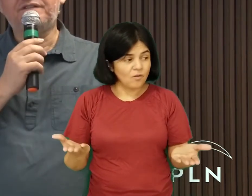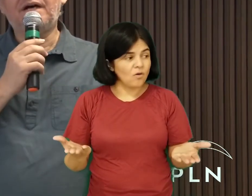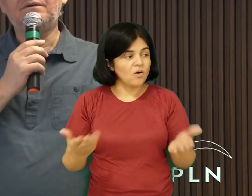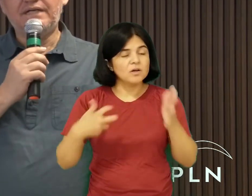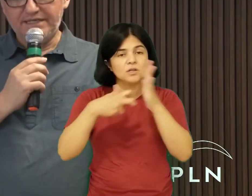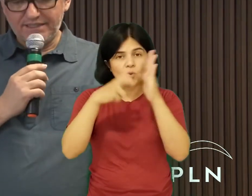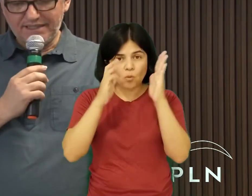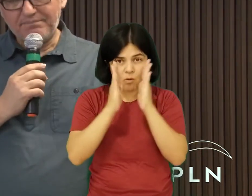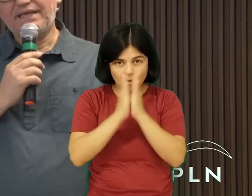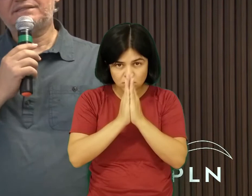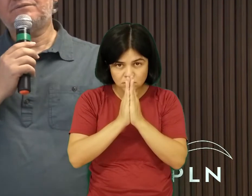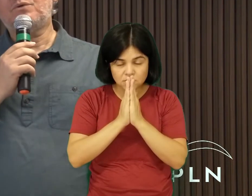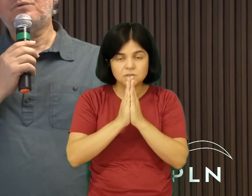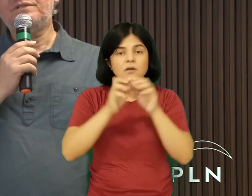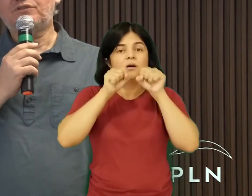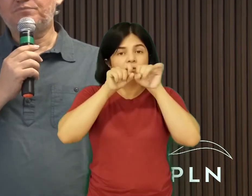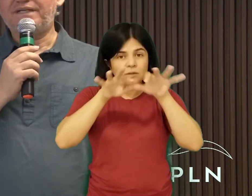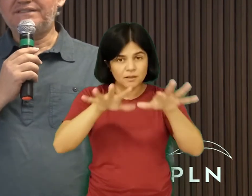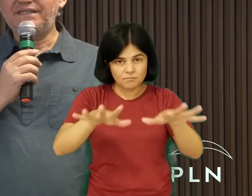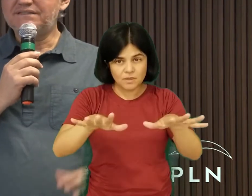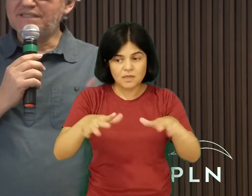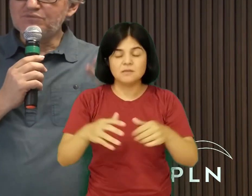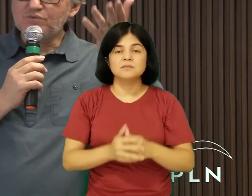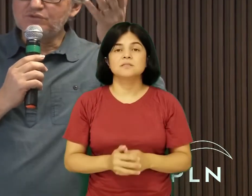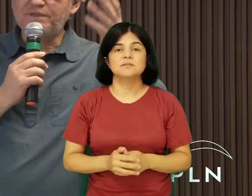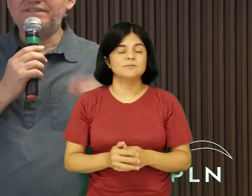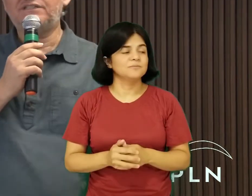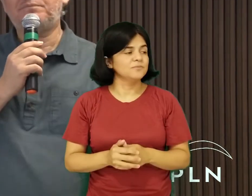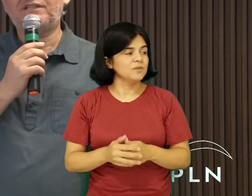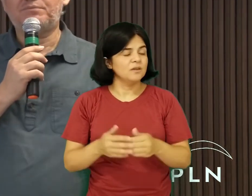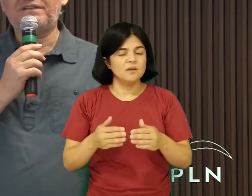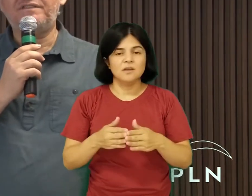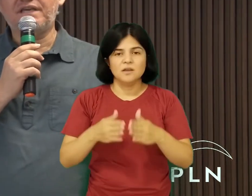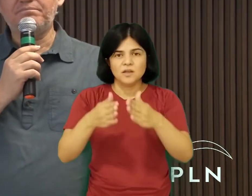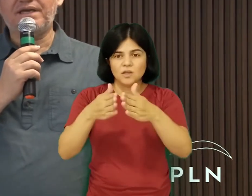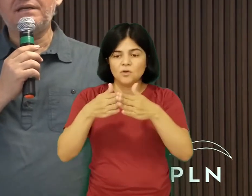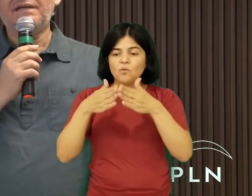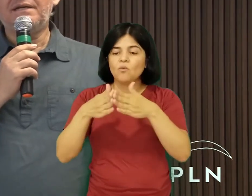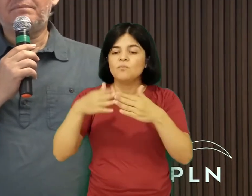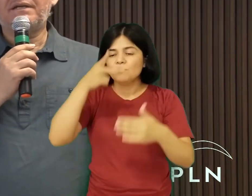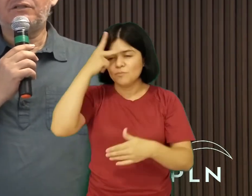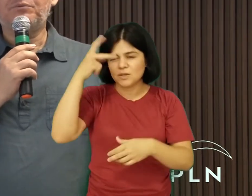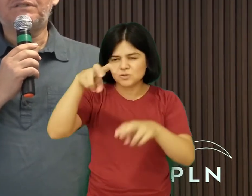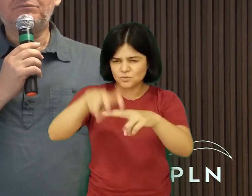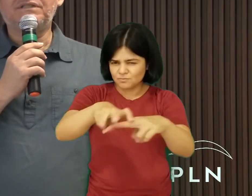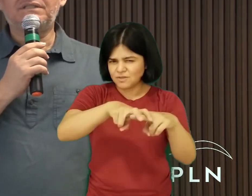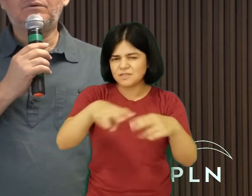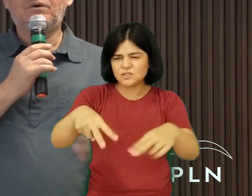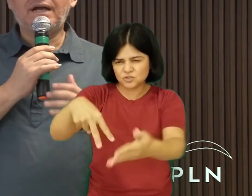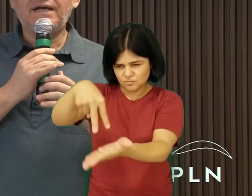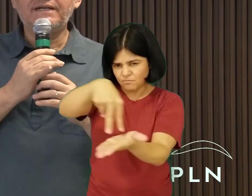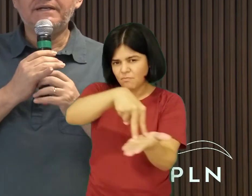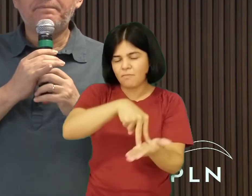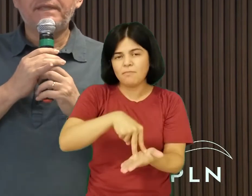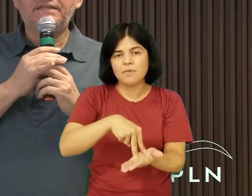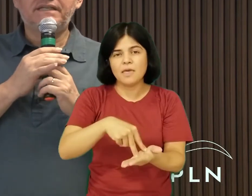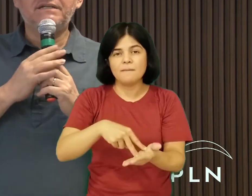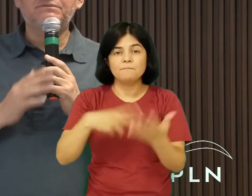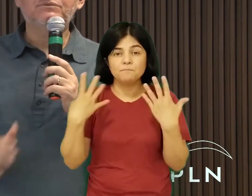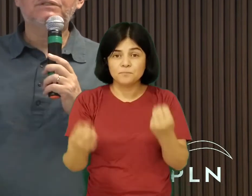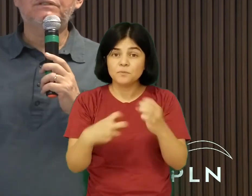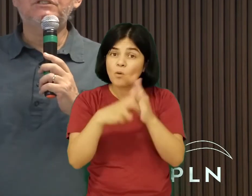oração final e da bênção, e eu convido aos presentes, temos alguns presentes, peço para que fiquem em pé, para que nós possamos então orar